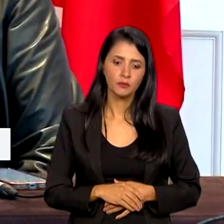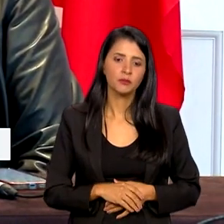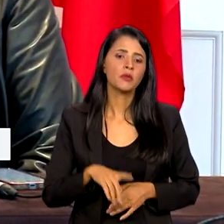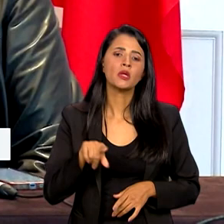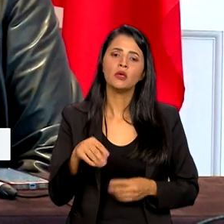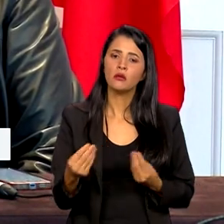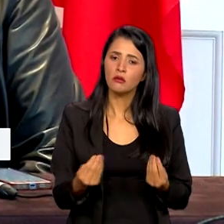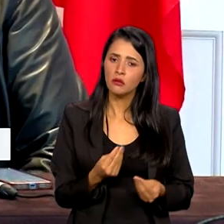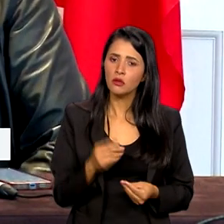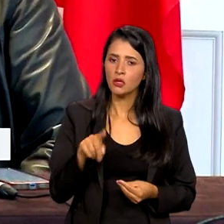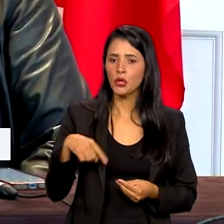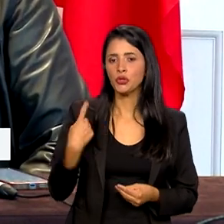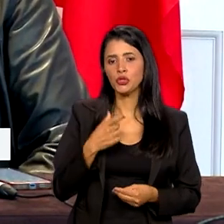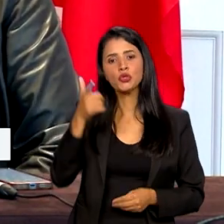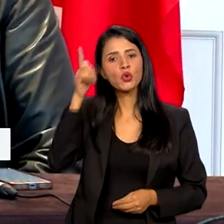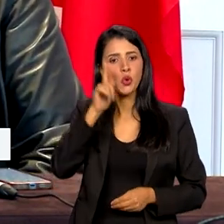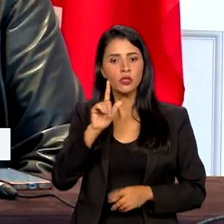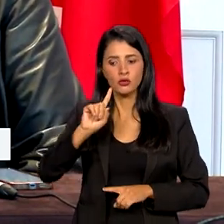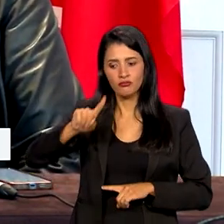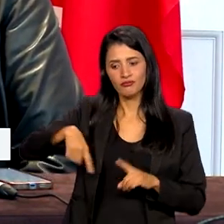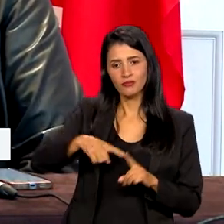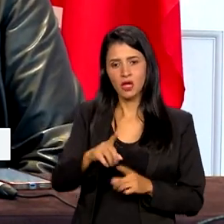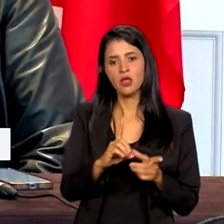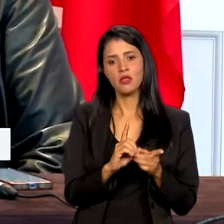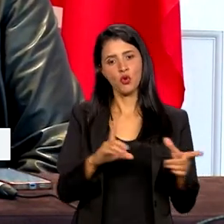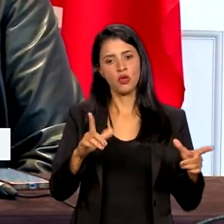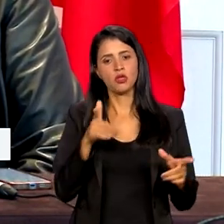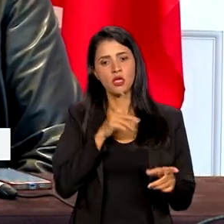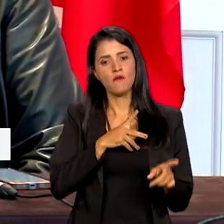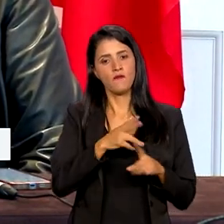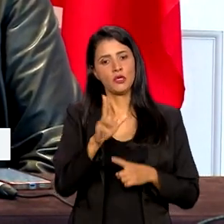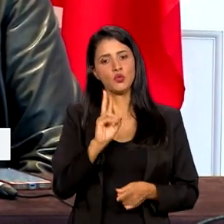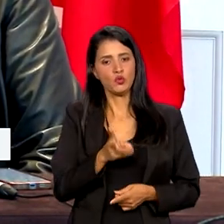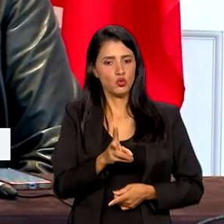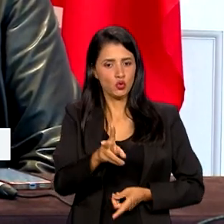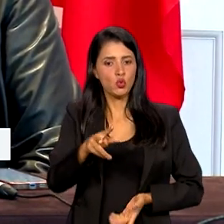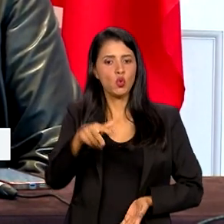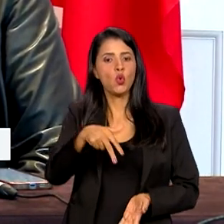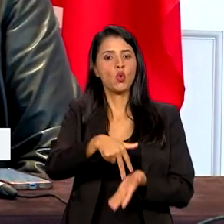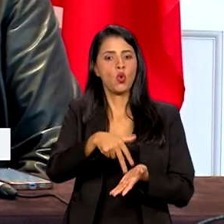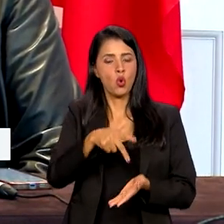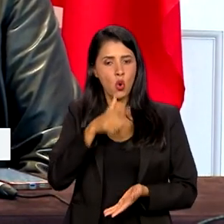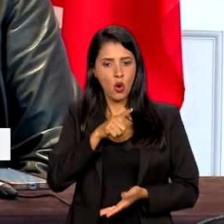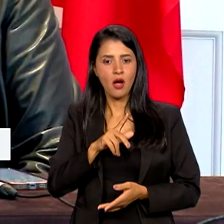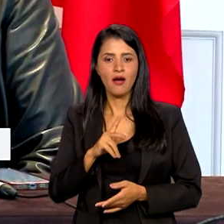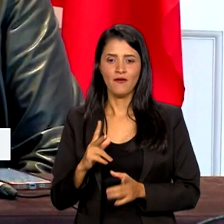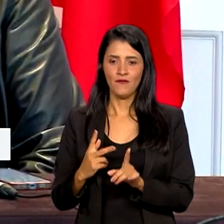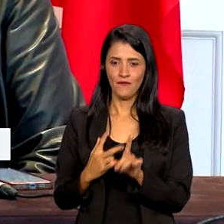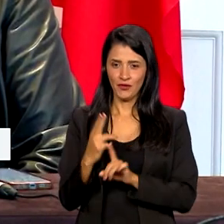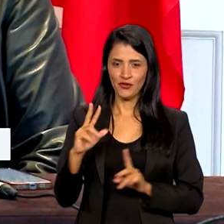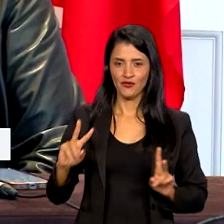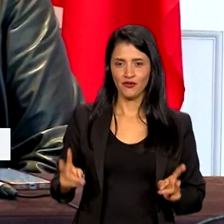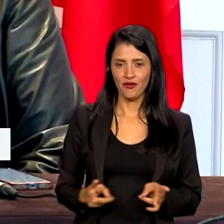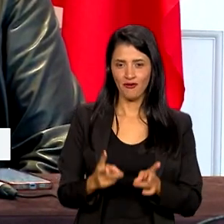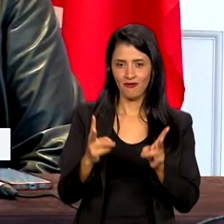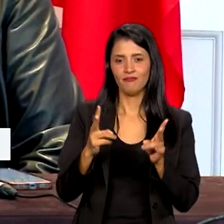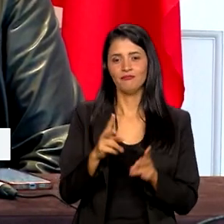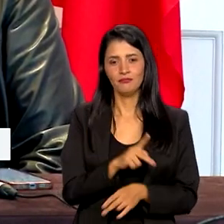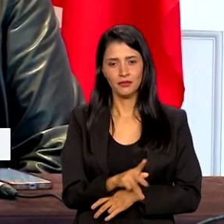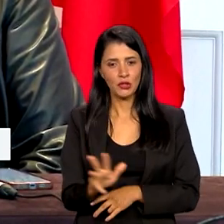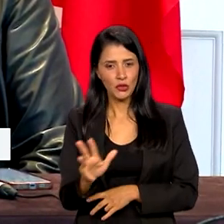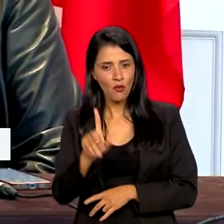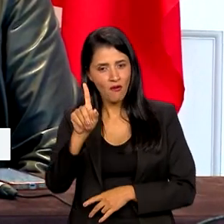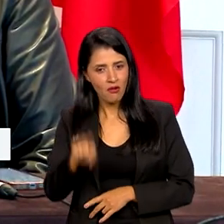que nós conseguimos superar a democracia, portanto ela prevaleceu. A vitória do presidente Lula é uma vitória